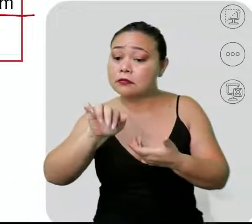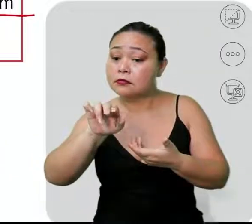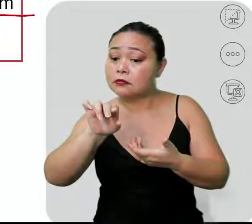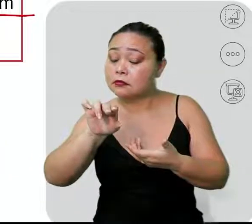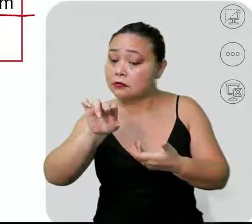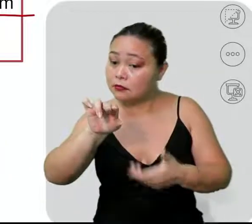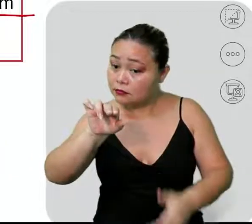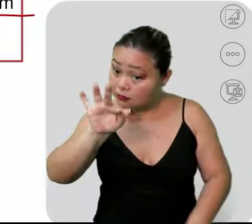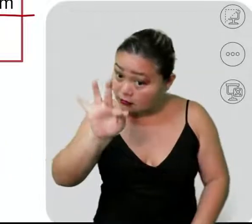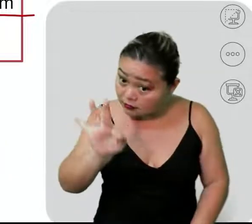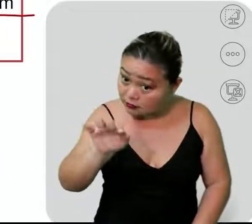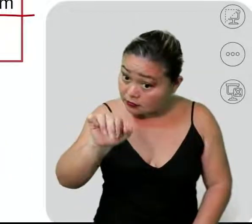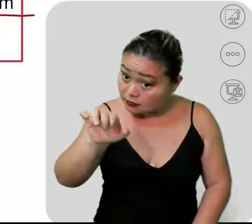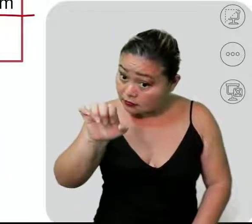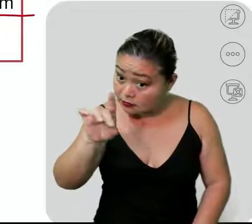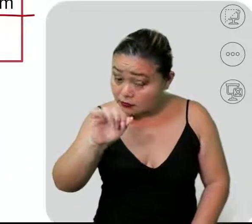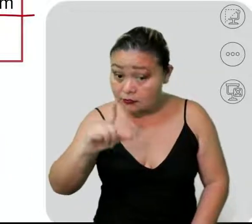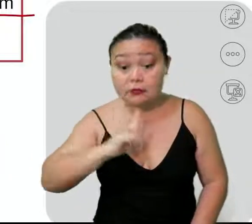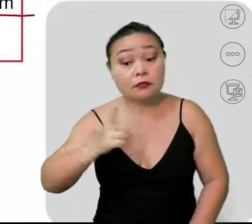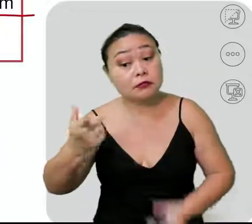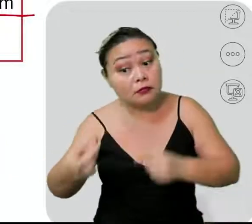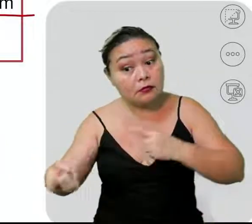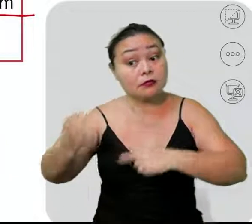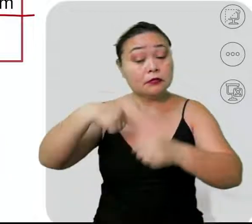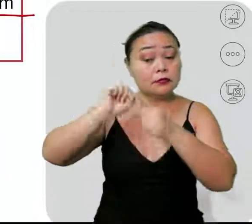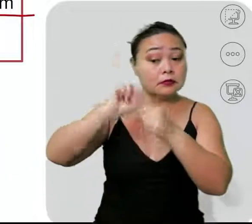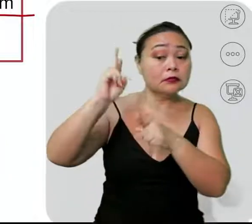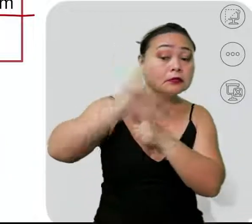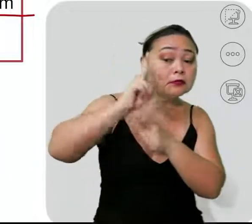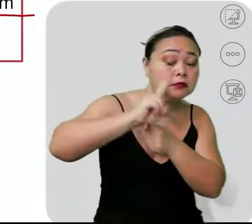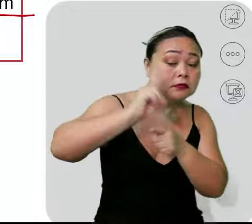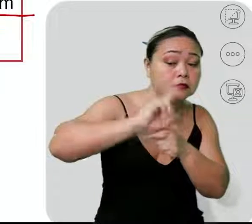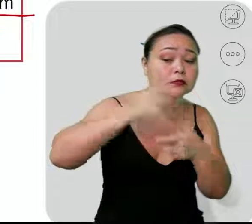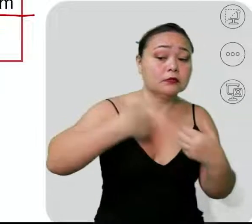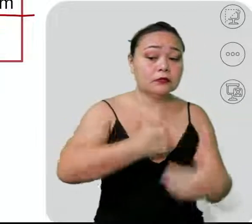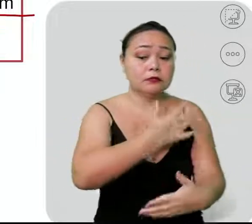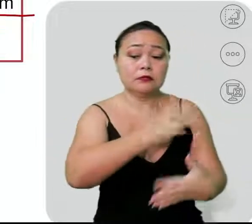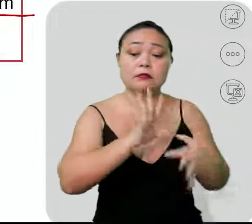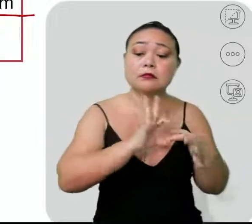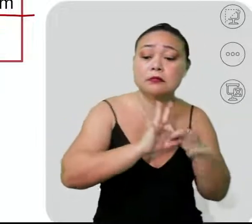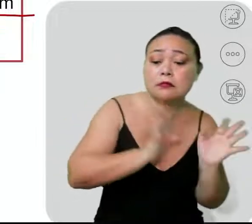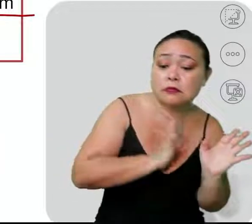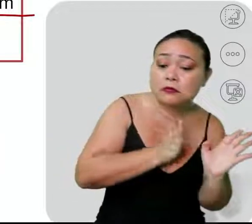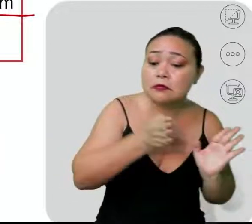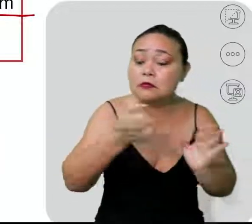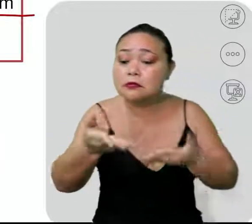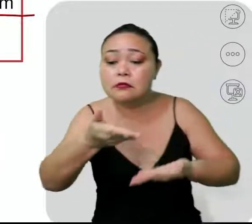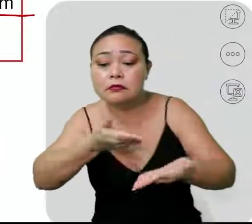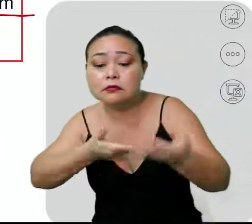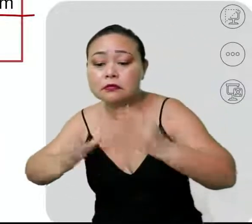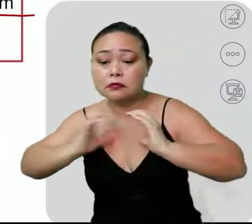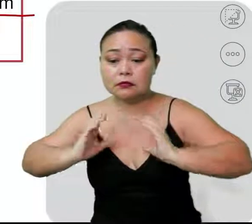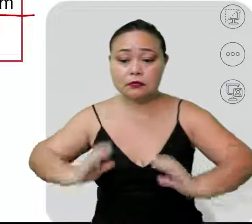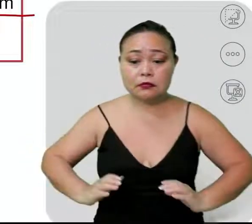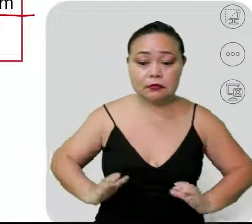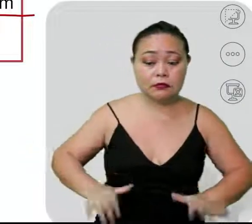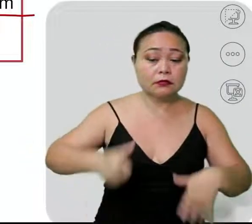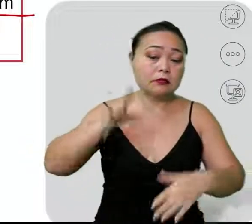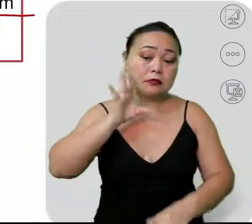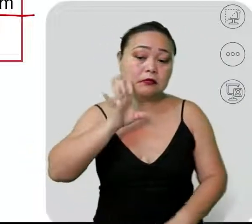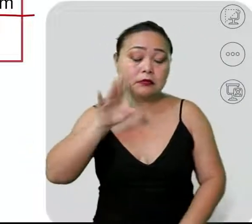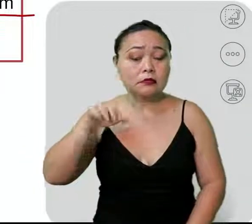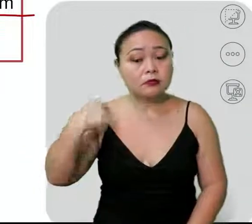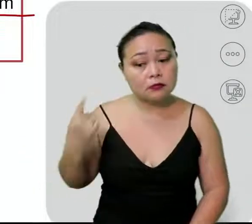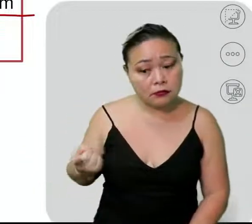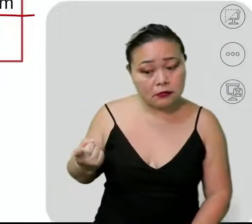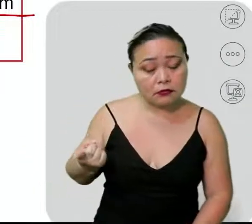feudal mas em troca o senhor feudal dava proteção militar e também Liberdade e o estudar dão Olha que